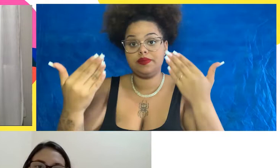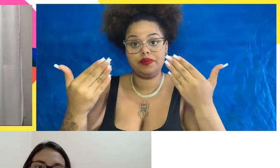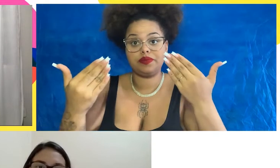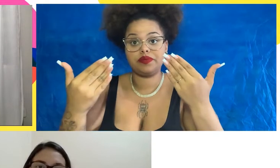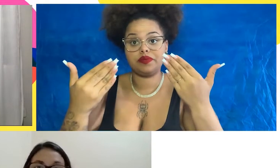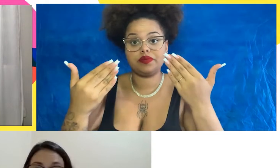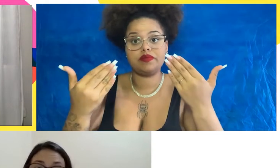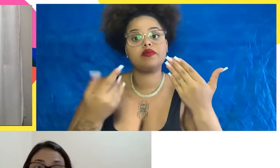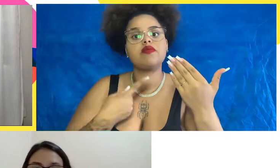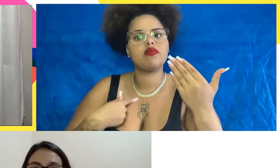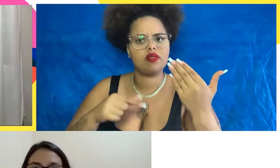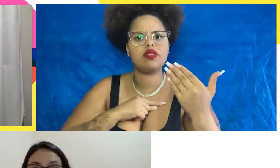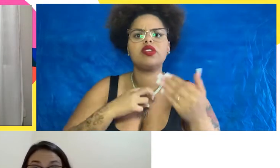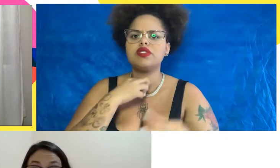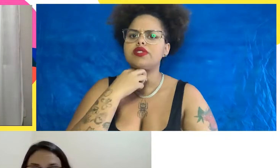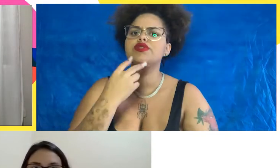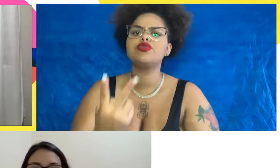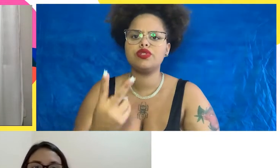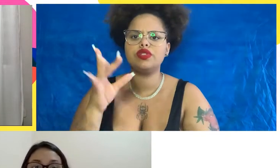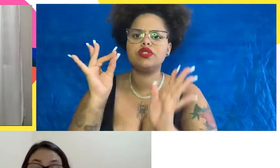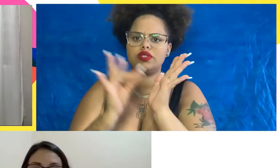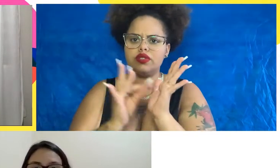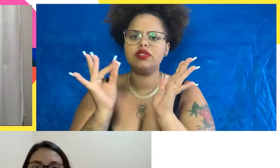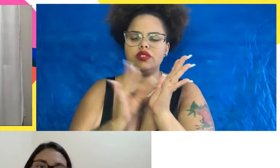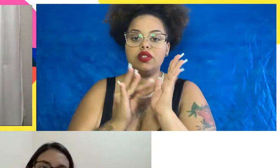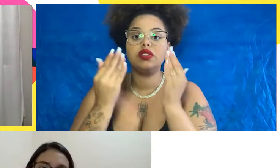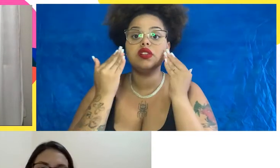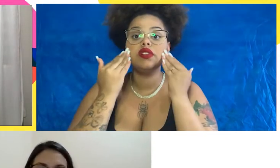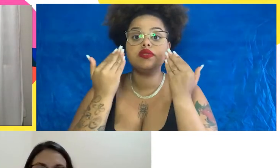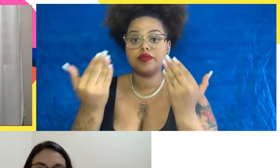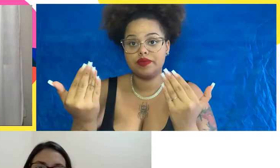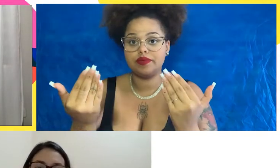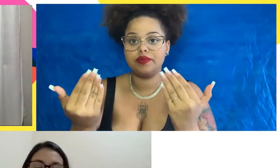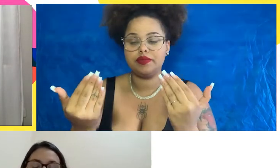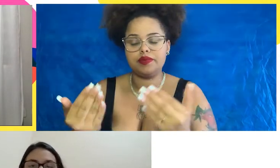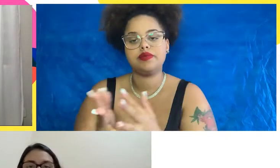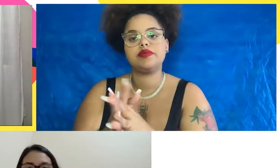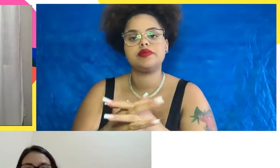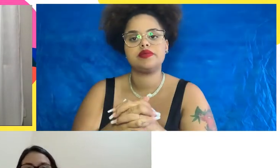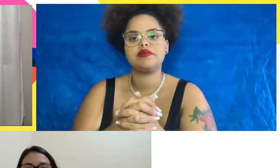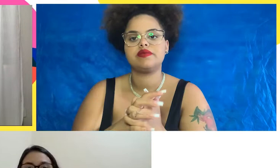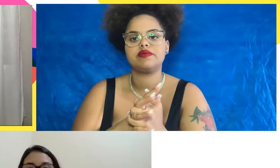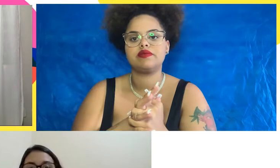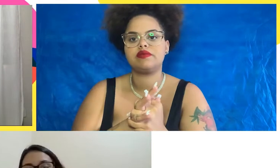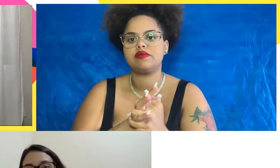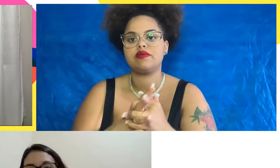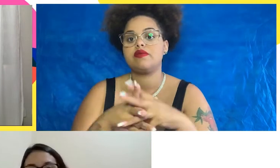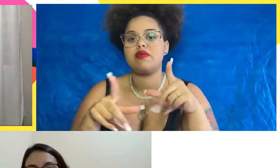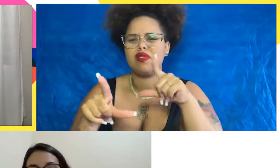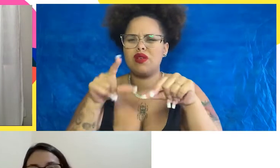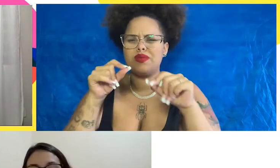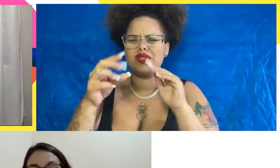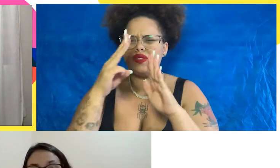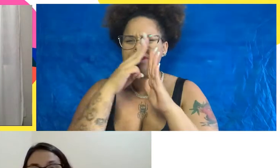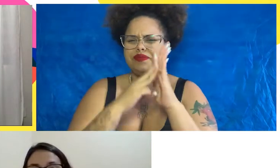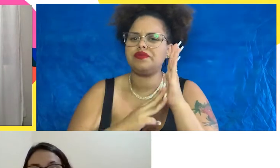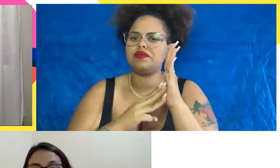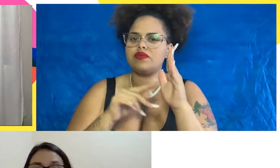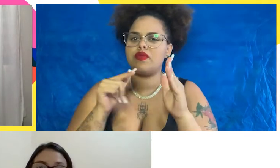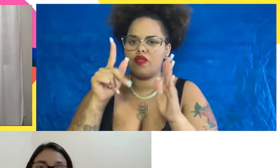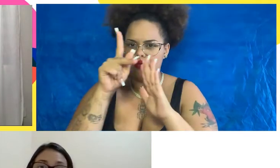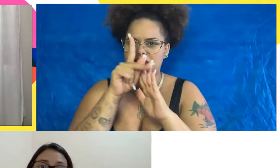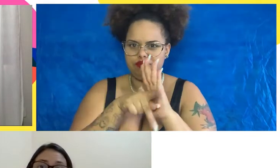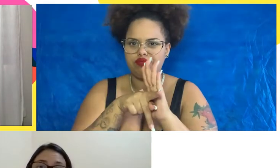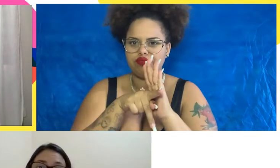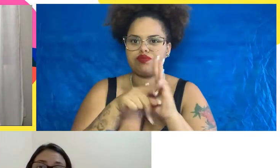a nossa voz, de fato, né, à frente dessas produções. Então, essa opção metodológica do projeto, ela